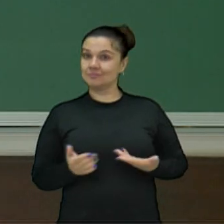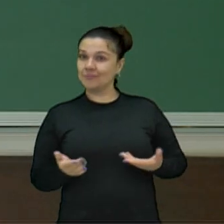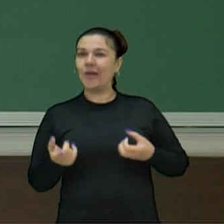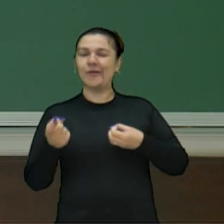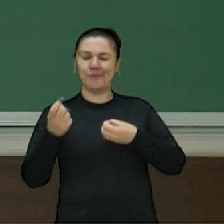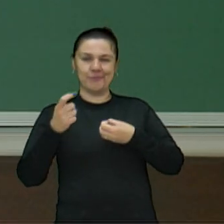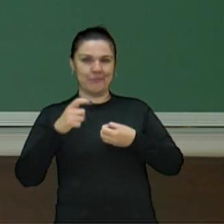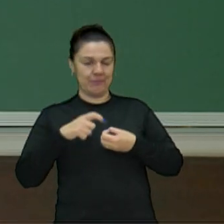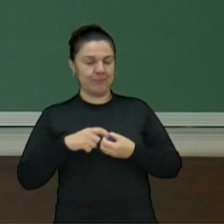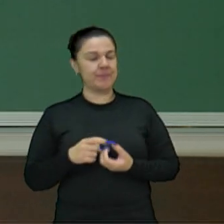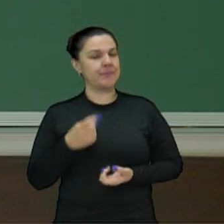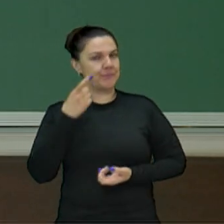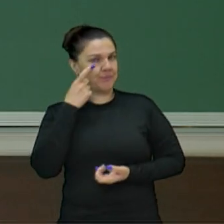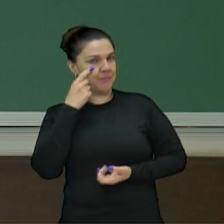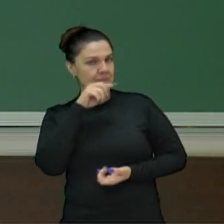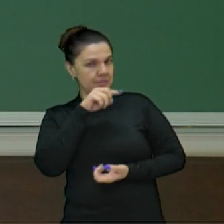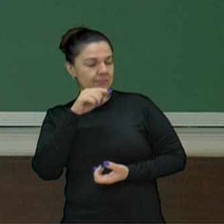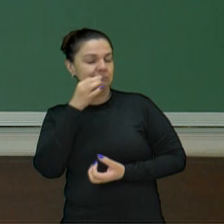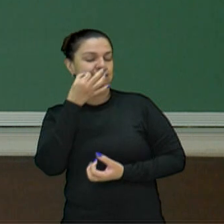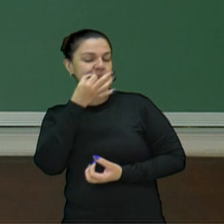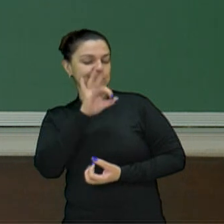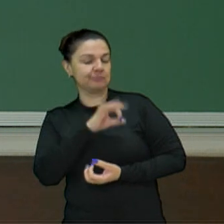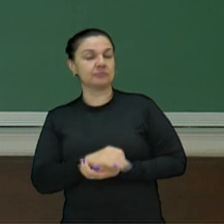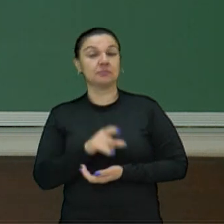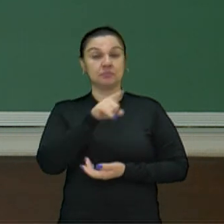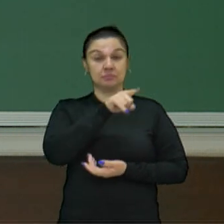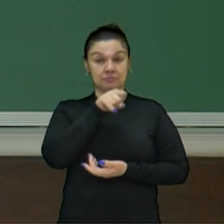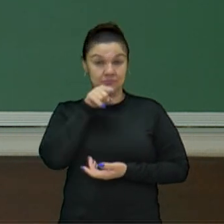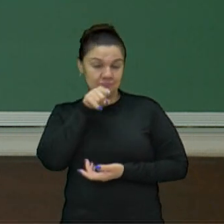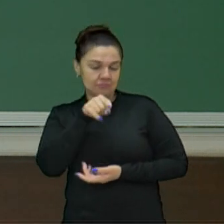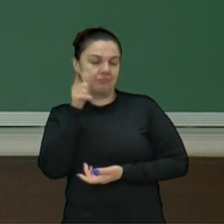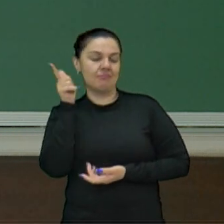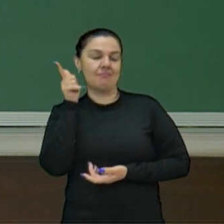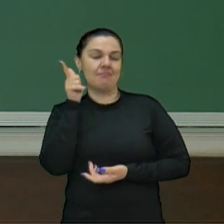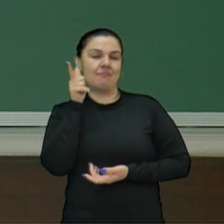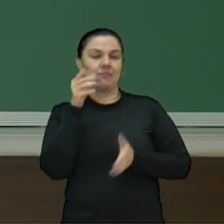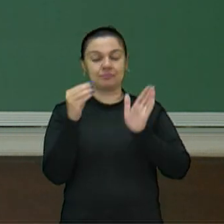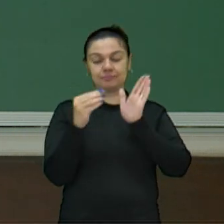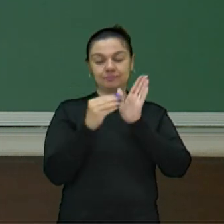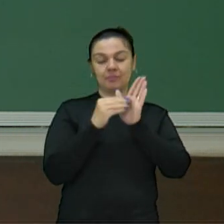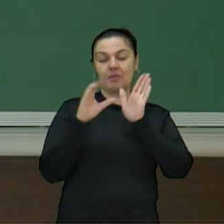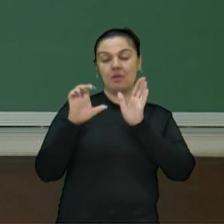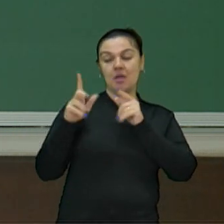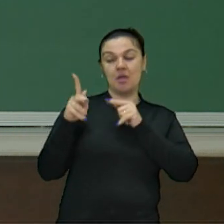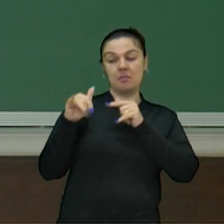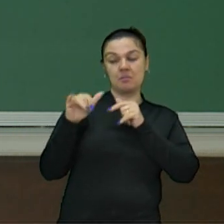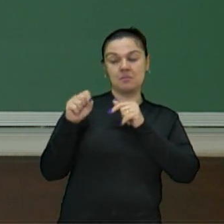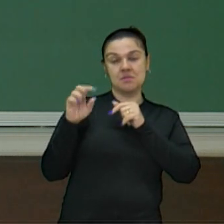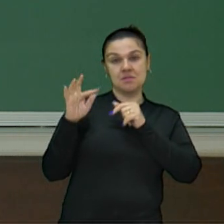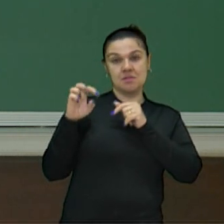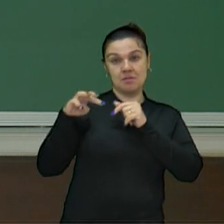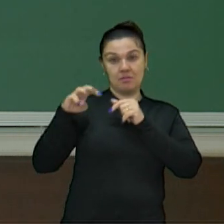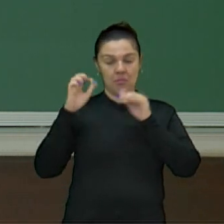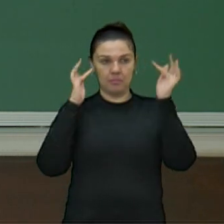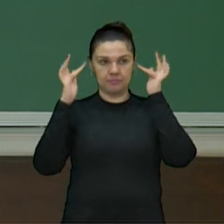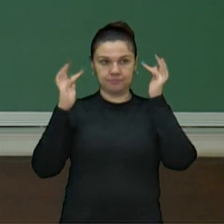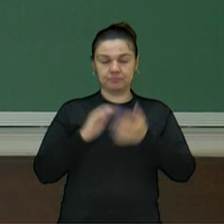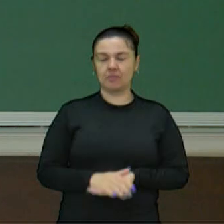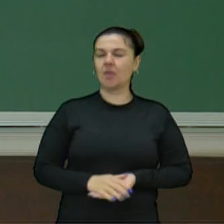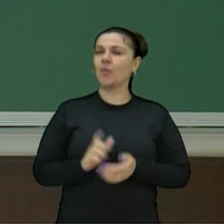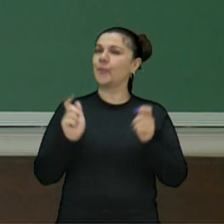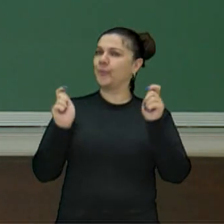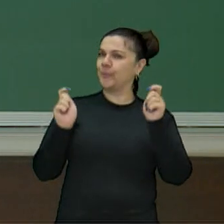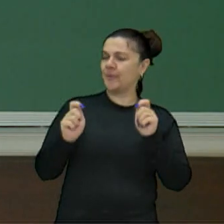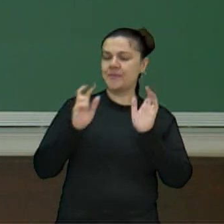Estamos de volta. Vamos ver se você acertou, se você conseguiu se lembrar do que é episteme na filosofia? Uma